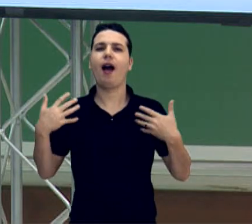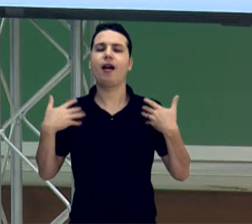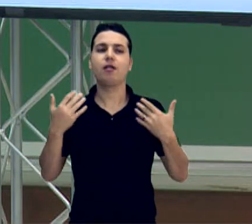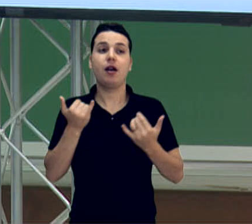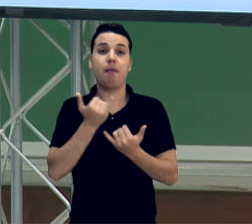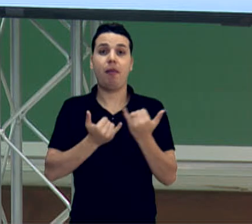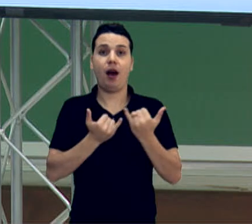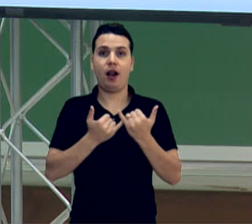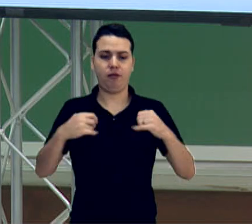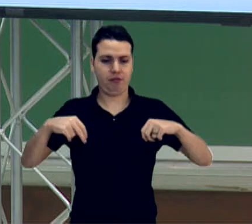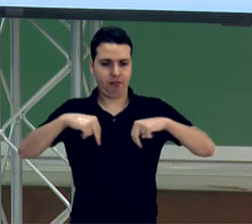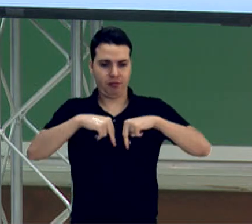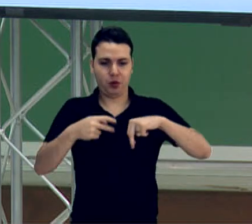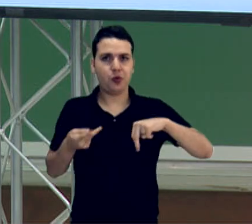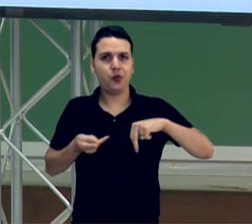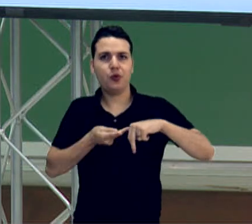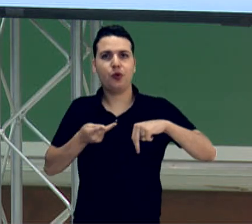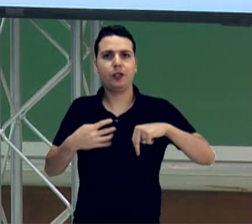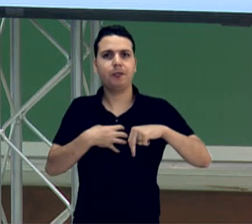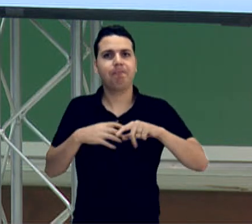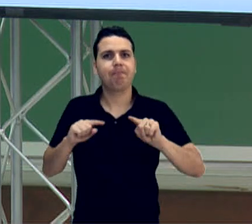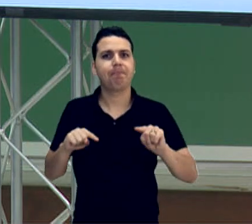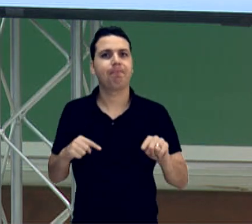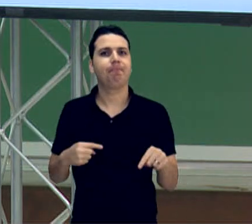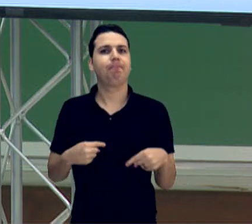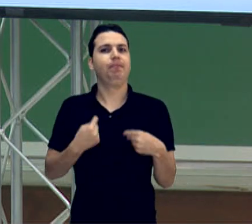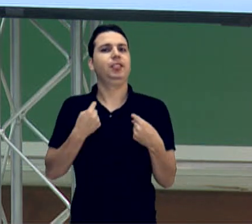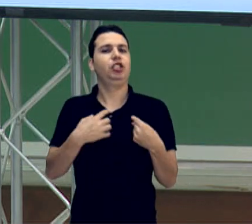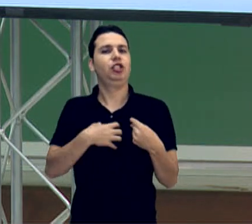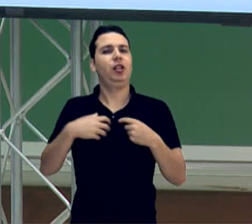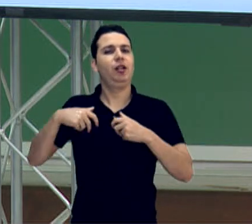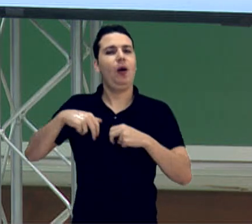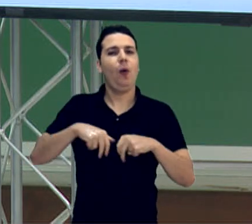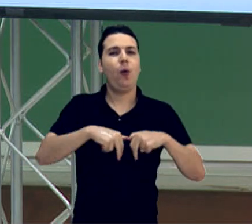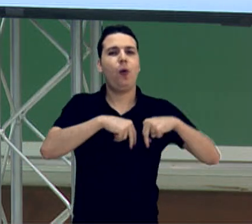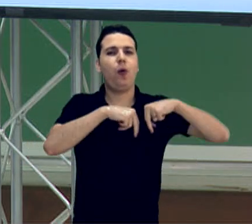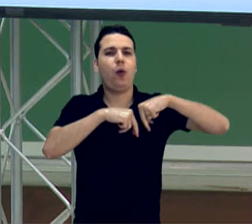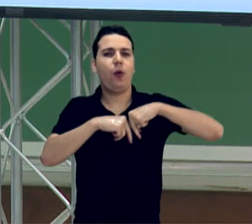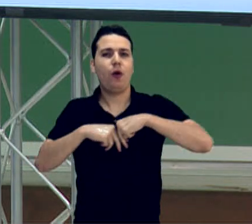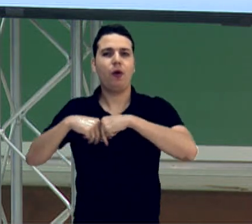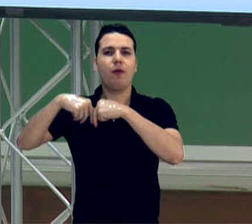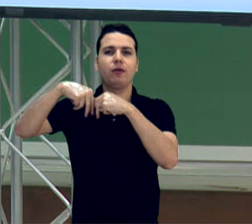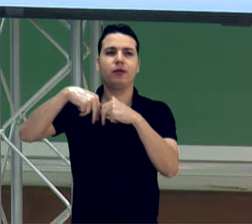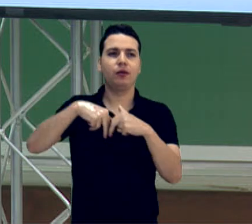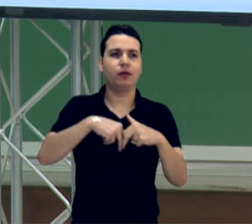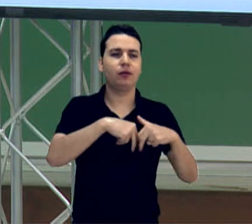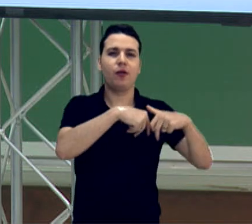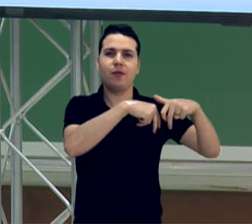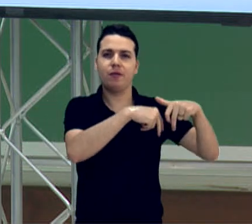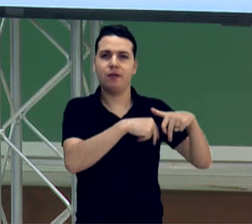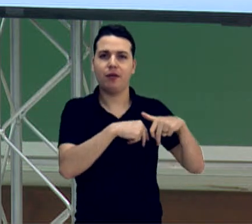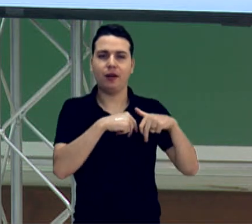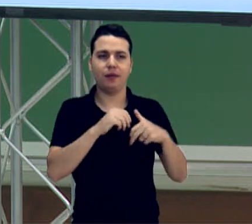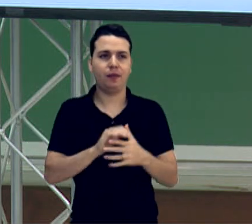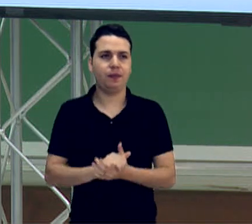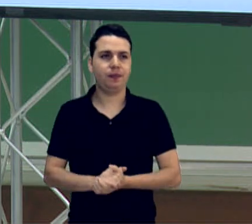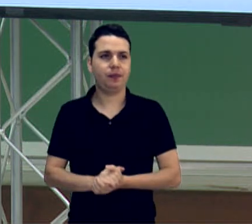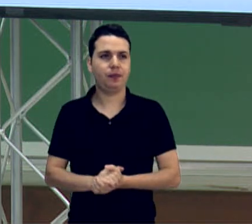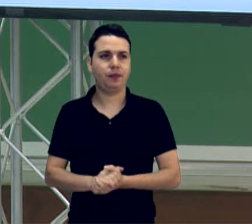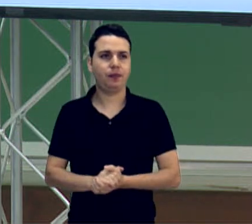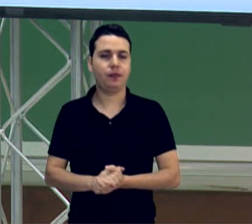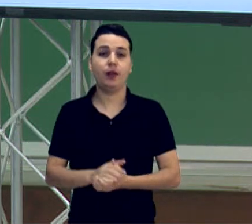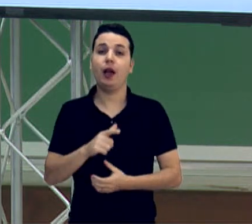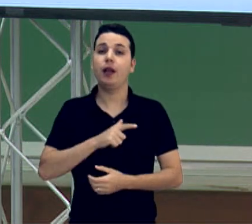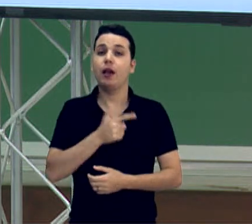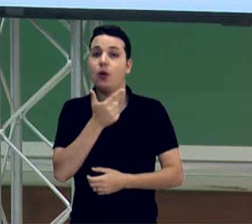se sentisse desafiado, né? A dançar dessa forma, então, um deslizando para um lado e para o outro. Aí tem